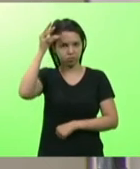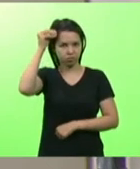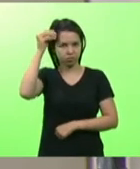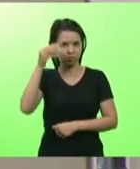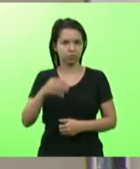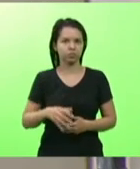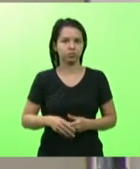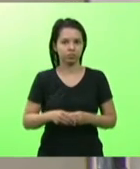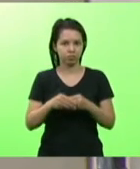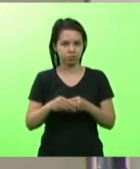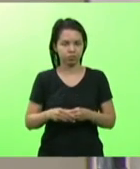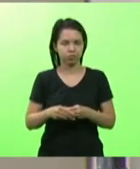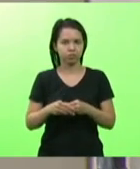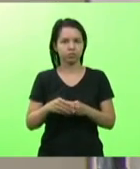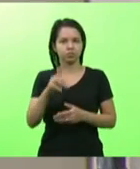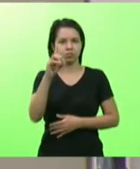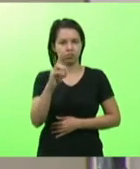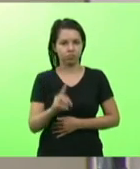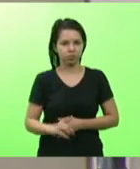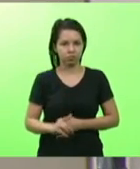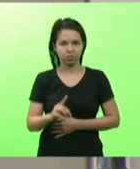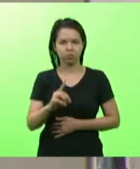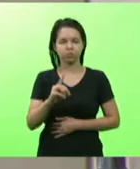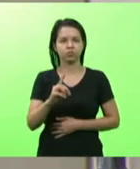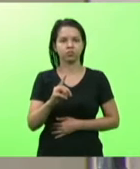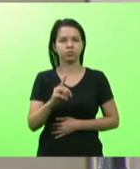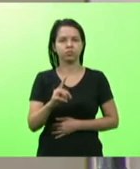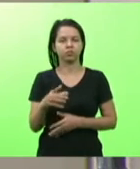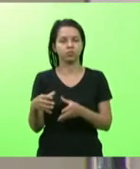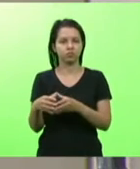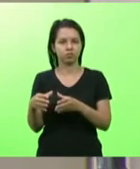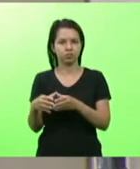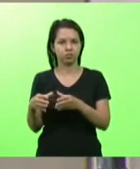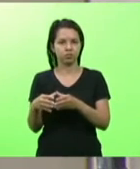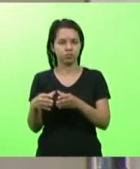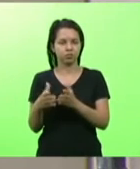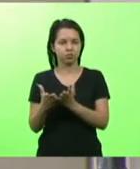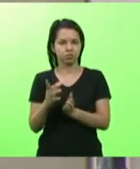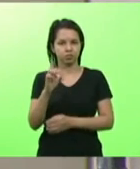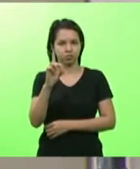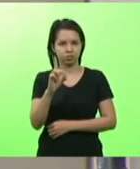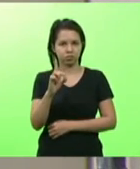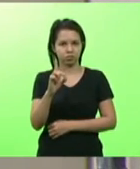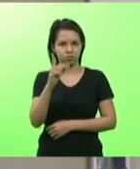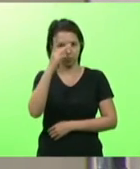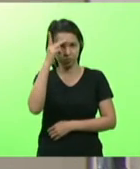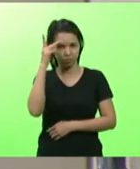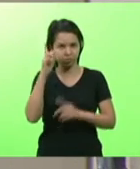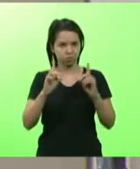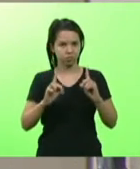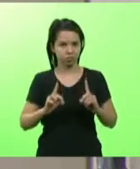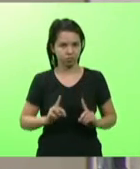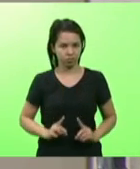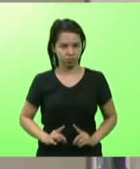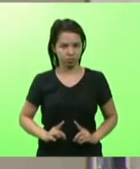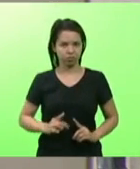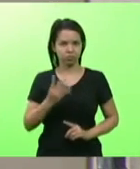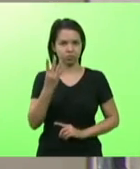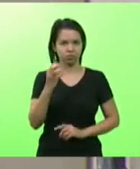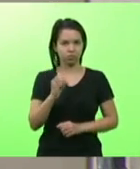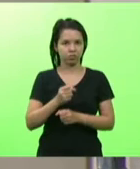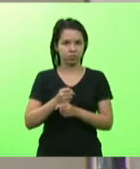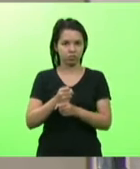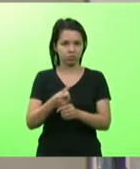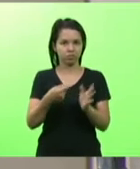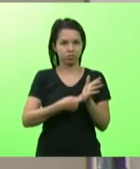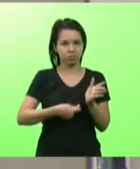complementando a diretora da Fraternidade Cristã de pessoas com deficiência pela passagem dos 40 anos de luta por